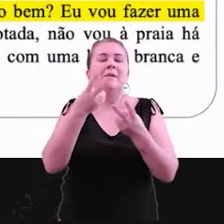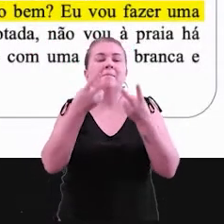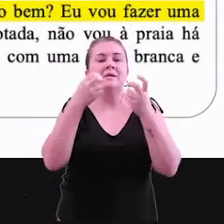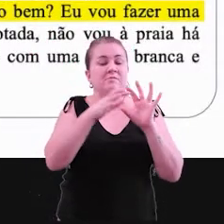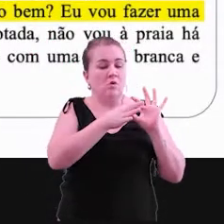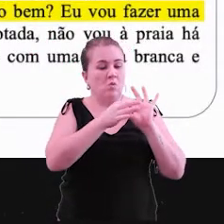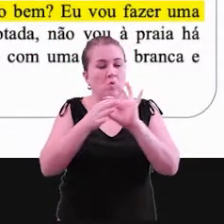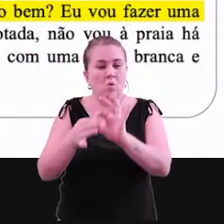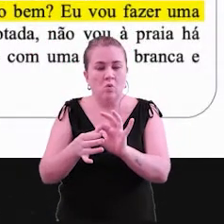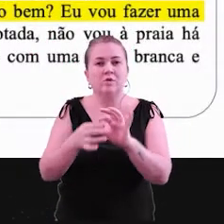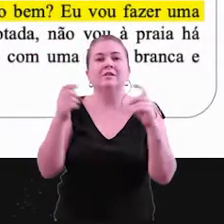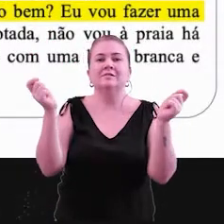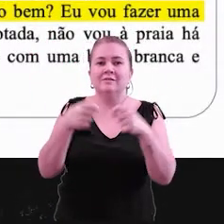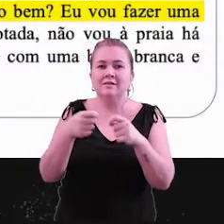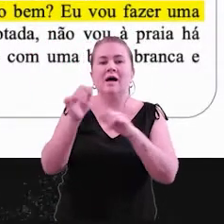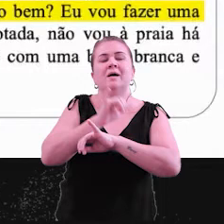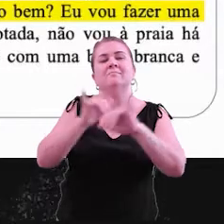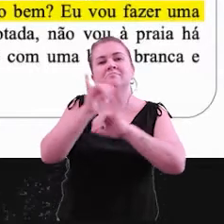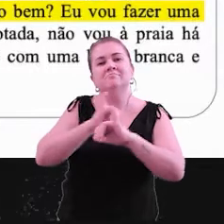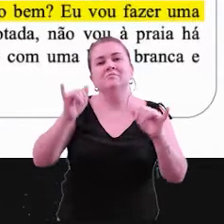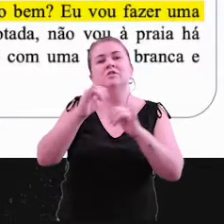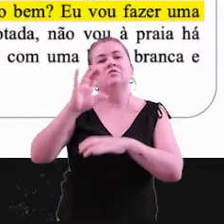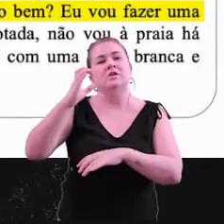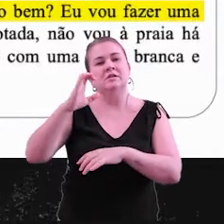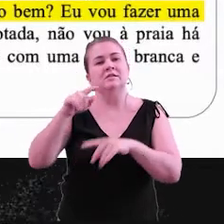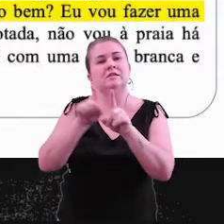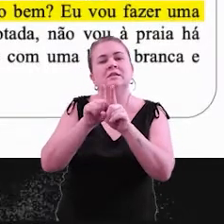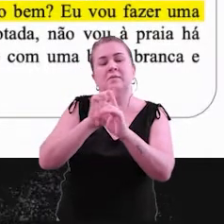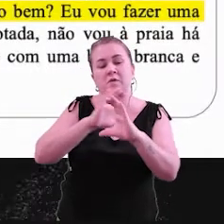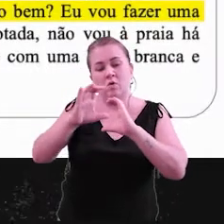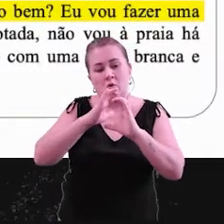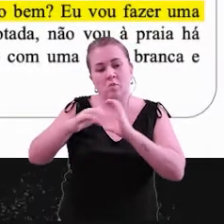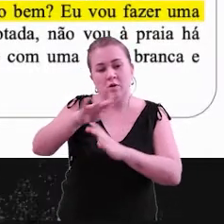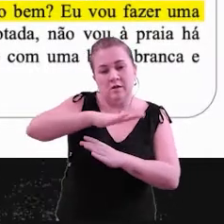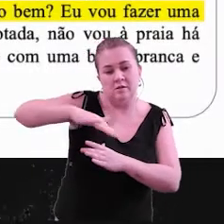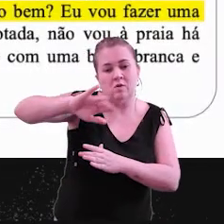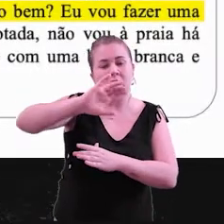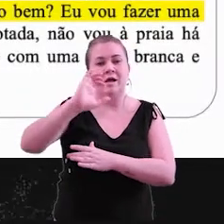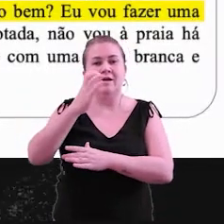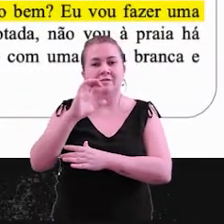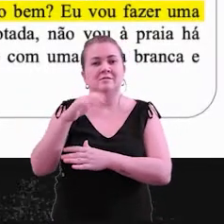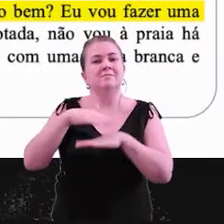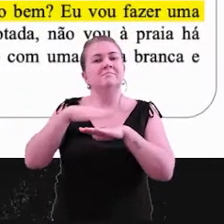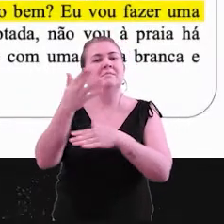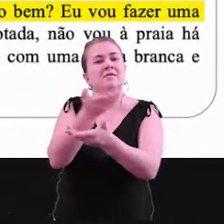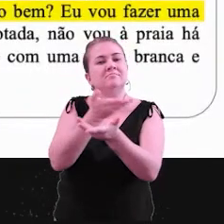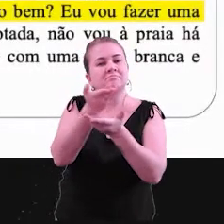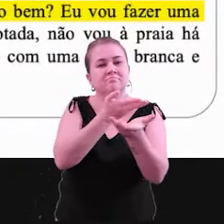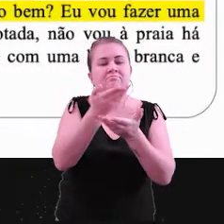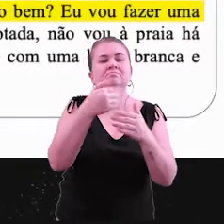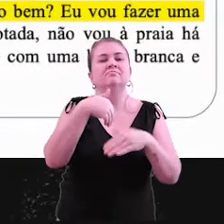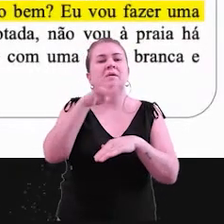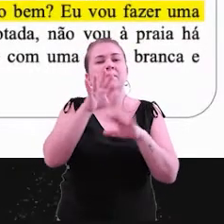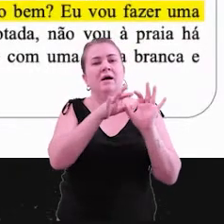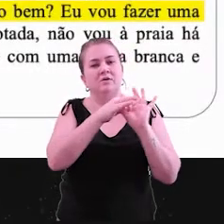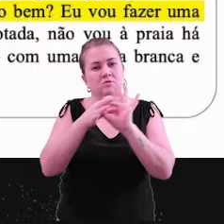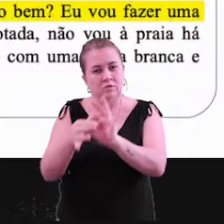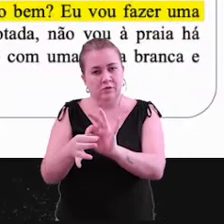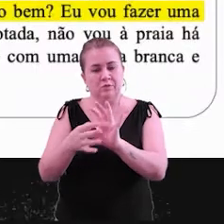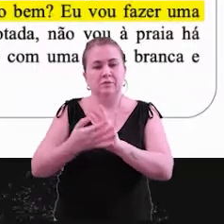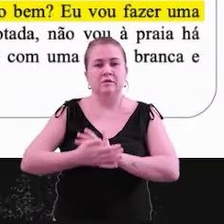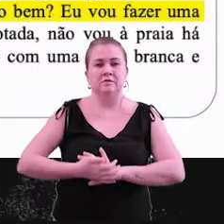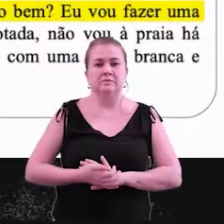uma forma mais interativa e contextualizada, né? Então, assim, outra forma também, né, é a